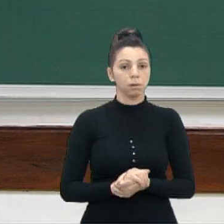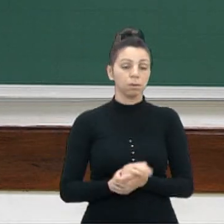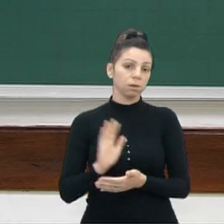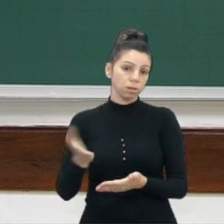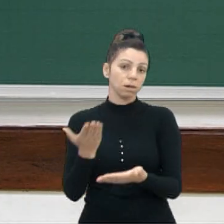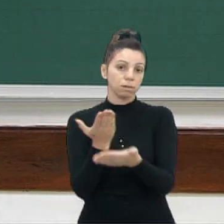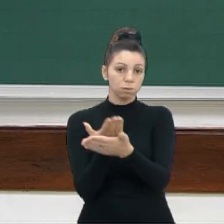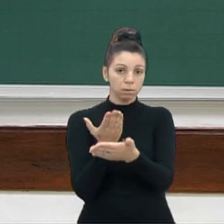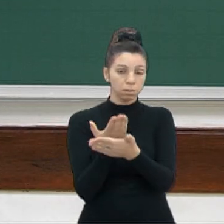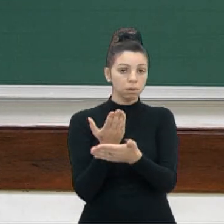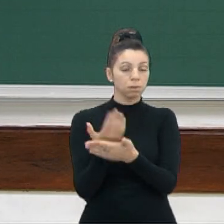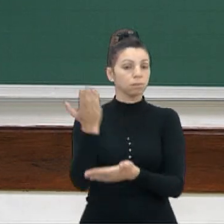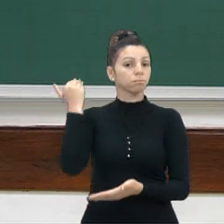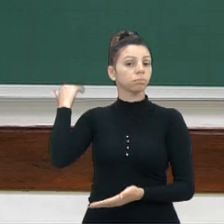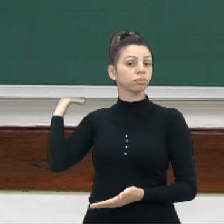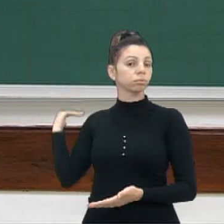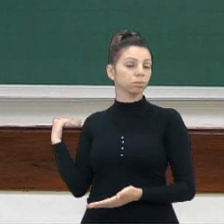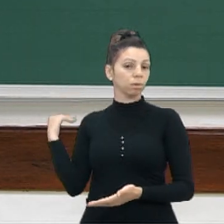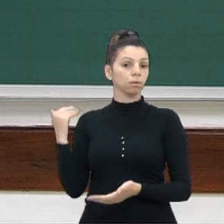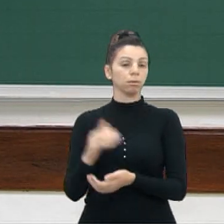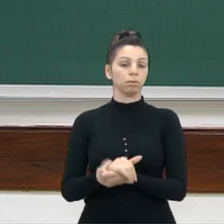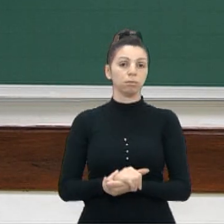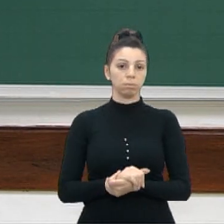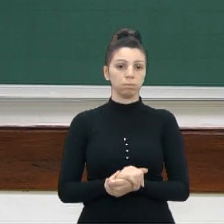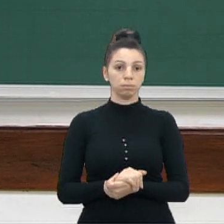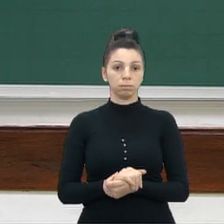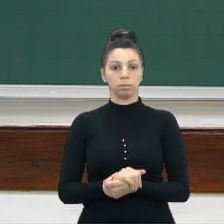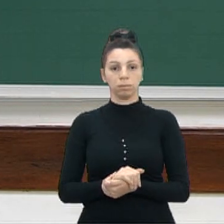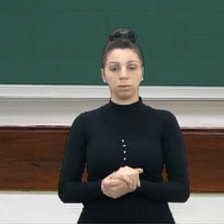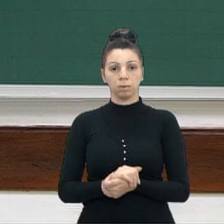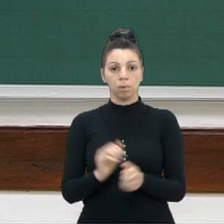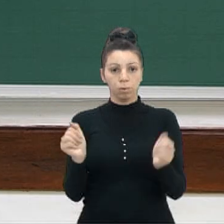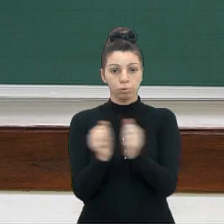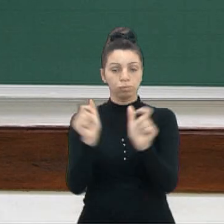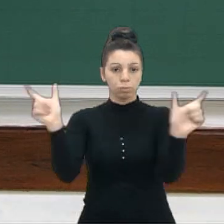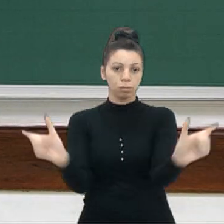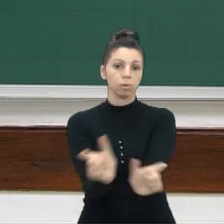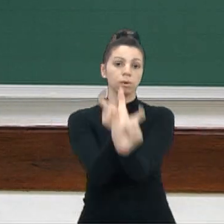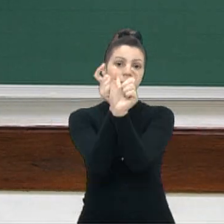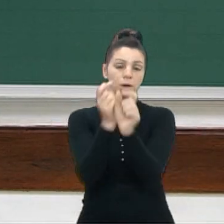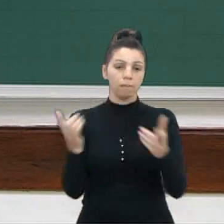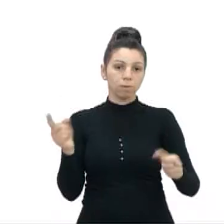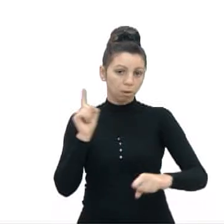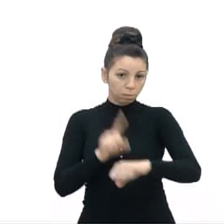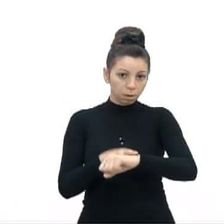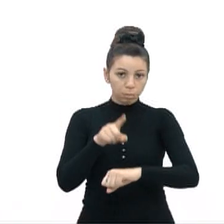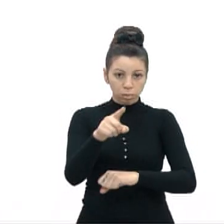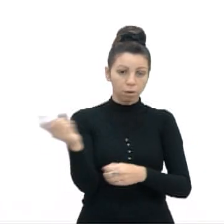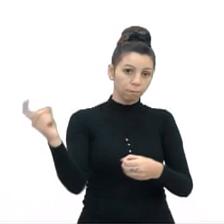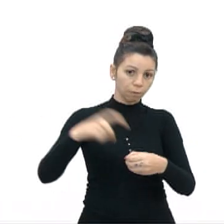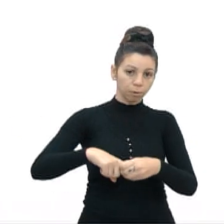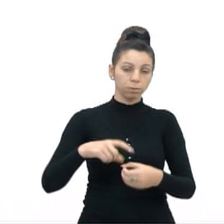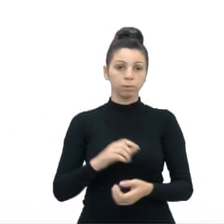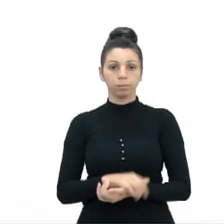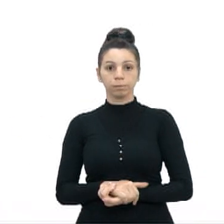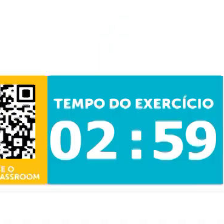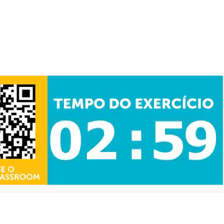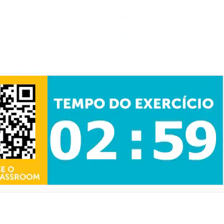anteriormente lá nas propriedades das potências, junto agora com os monômios. Eu vou dar um tempo e já